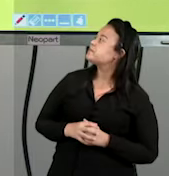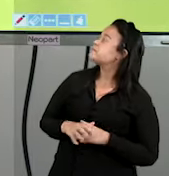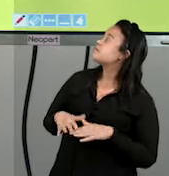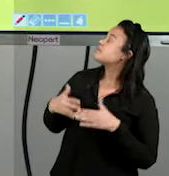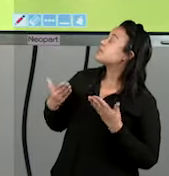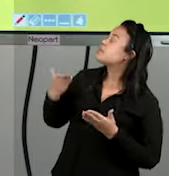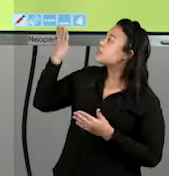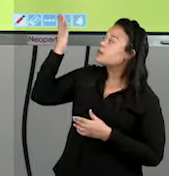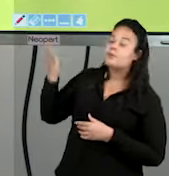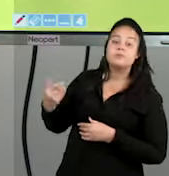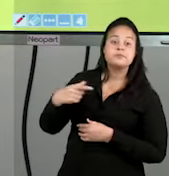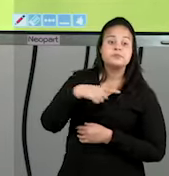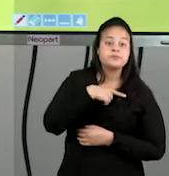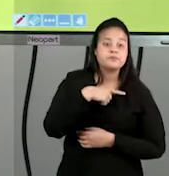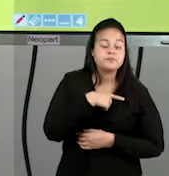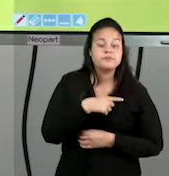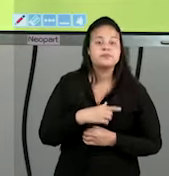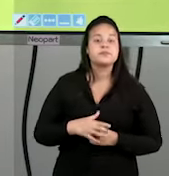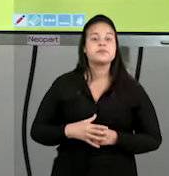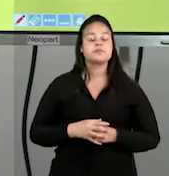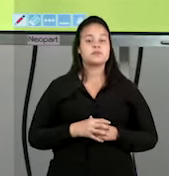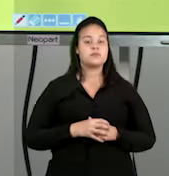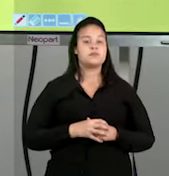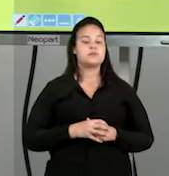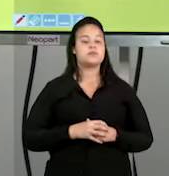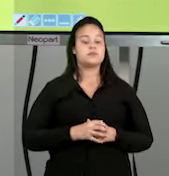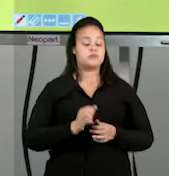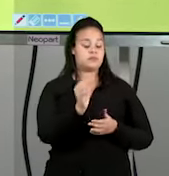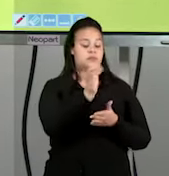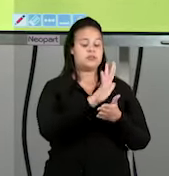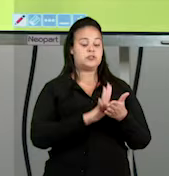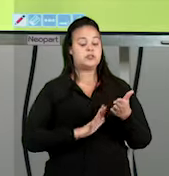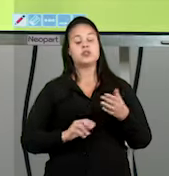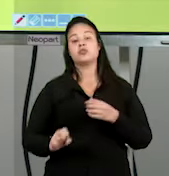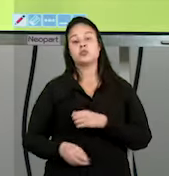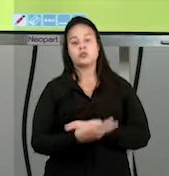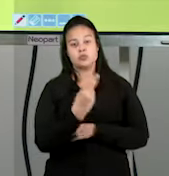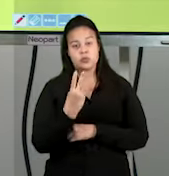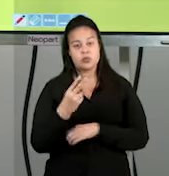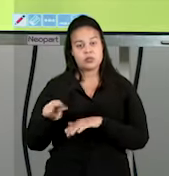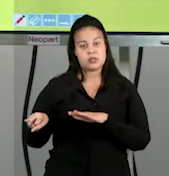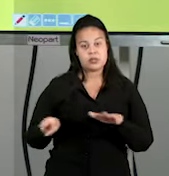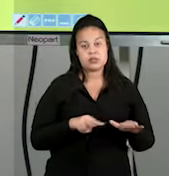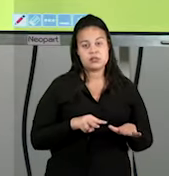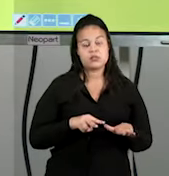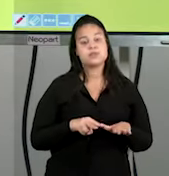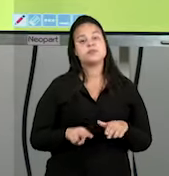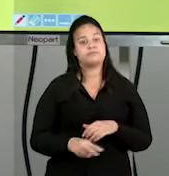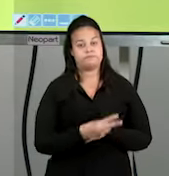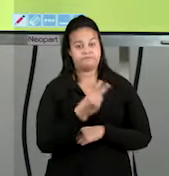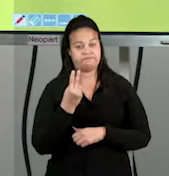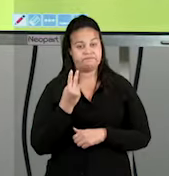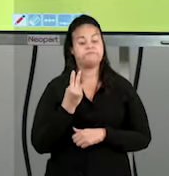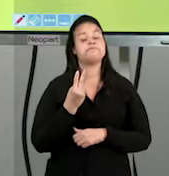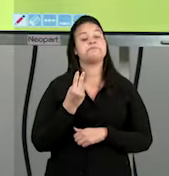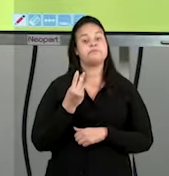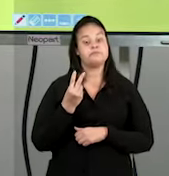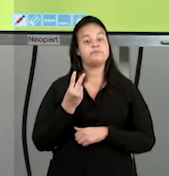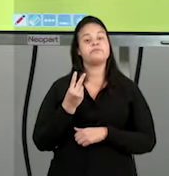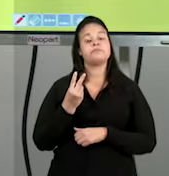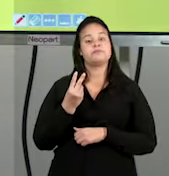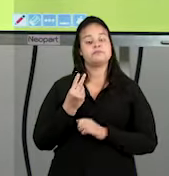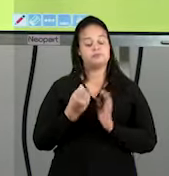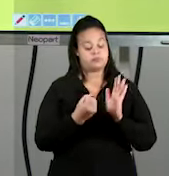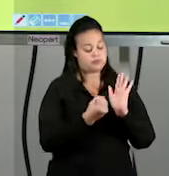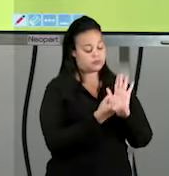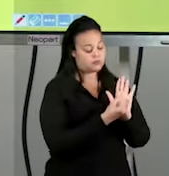então nós temos aqui o exercício 2 da semana 2, né, da